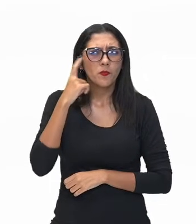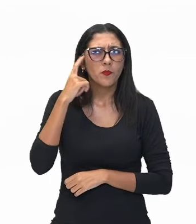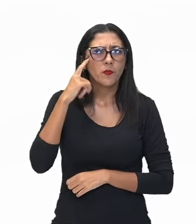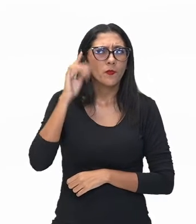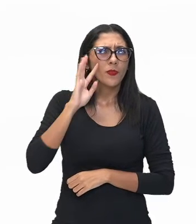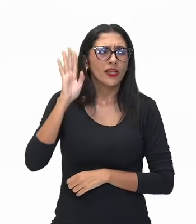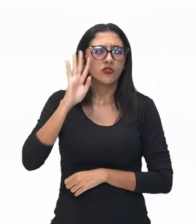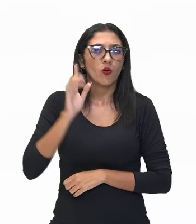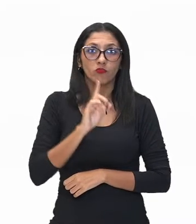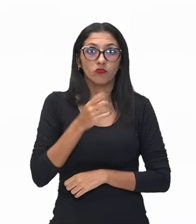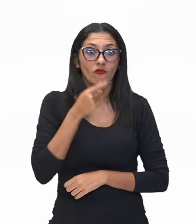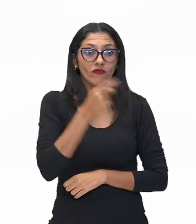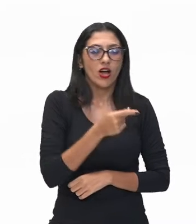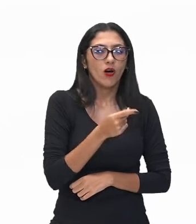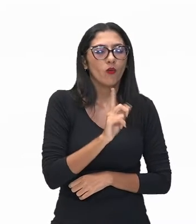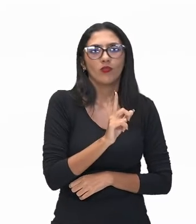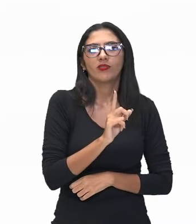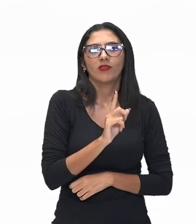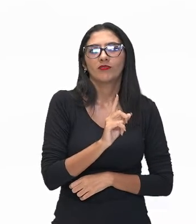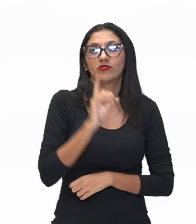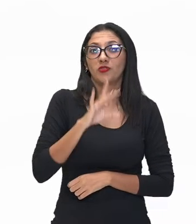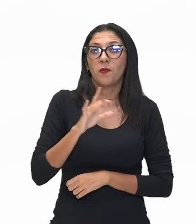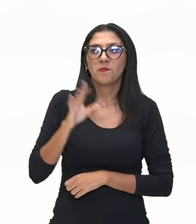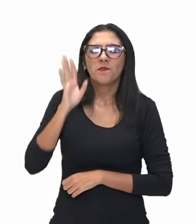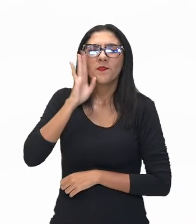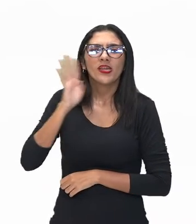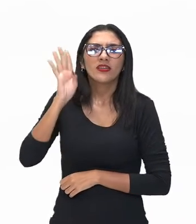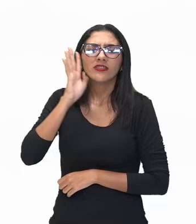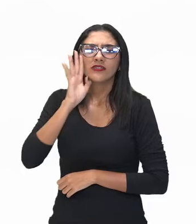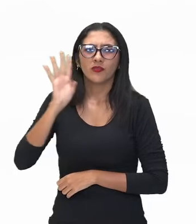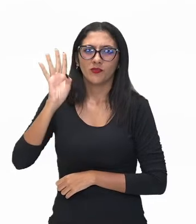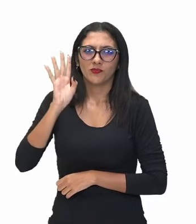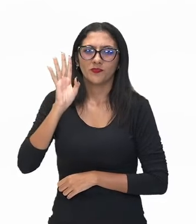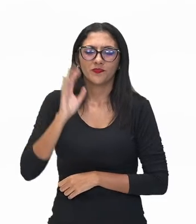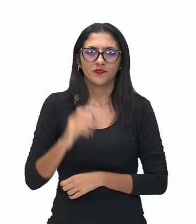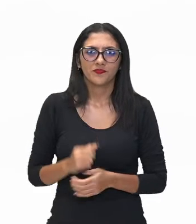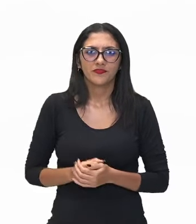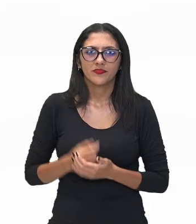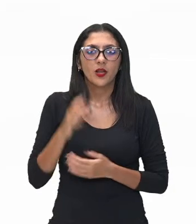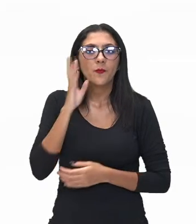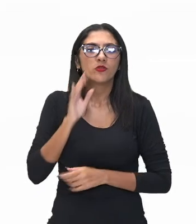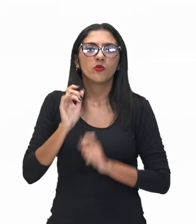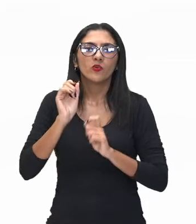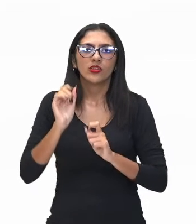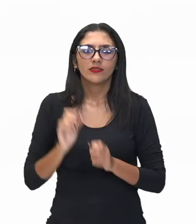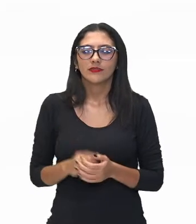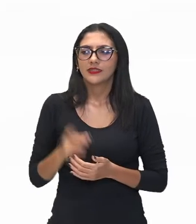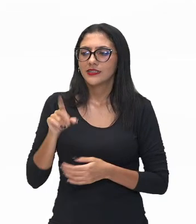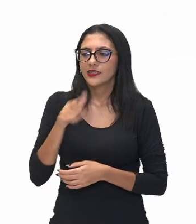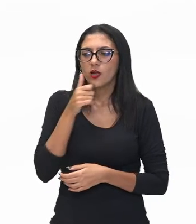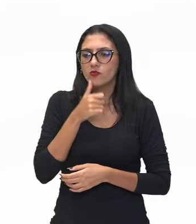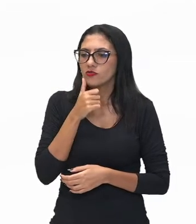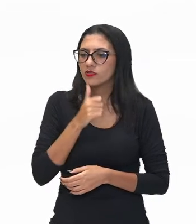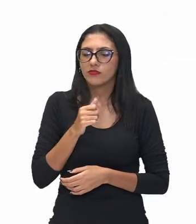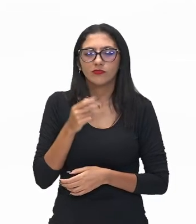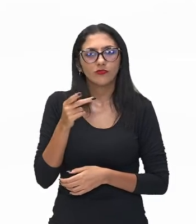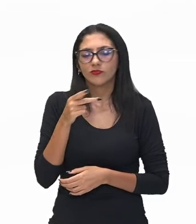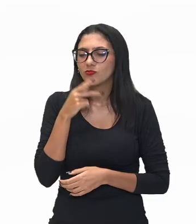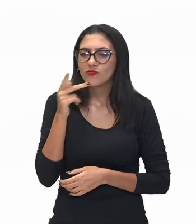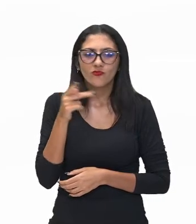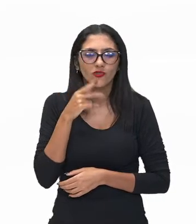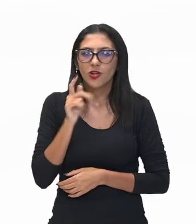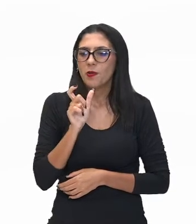Ele não falou para ela, mas ele só pensou. Ela não falou a palavra que eu queria para criar